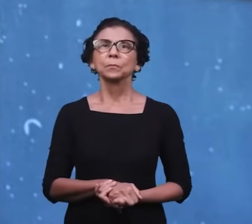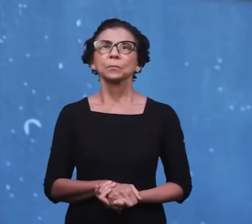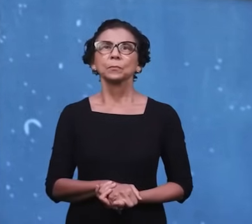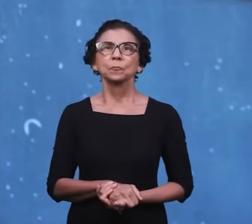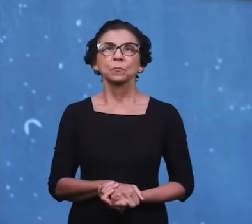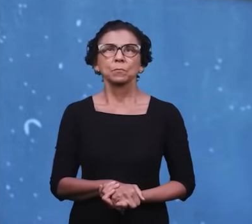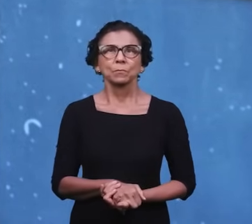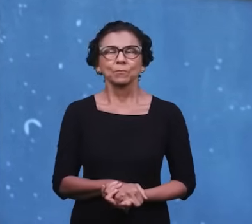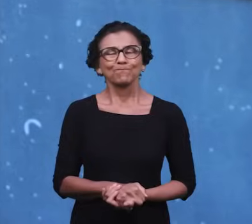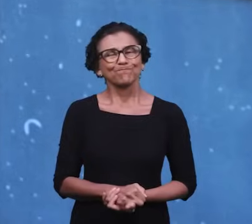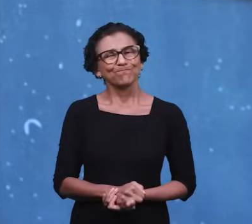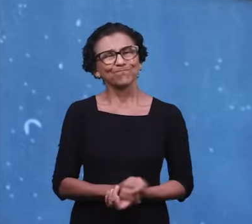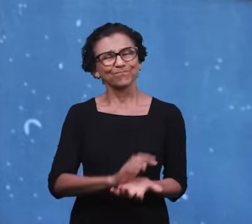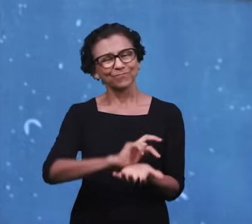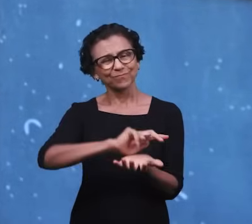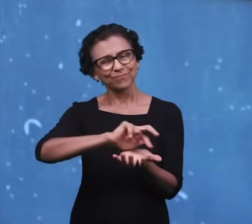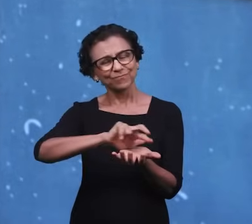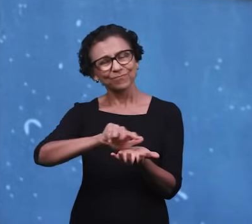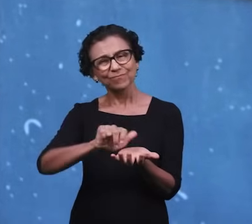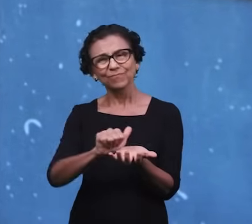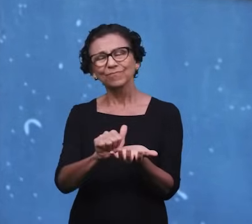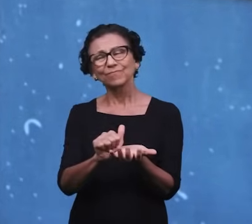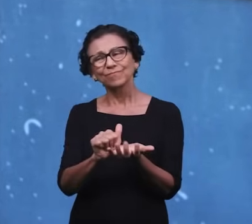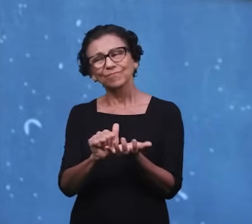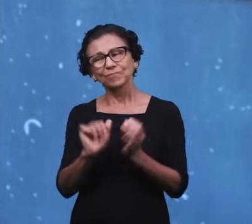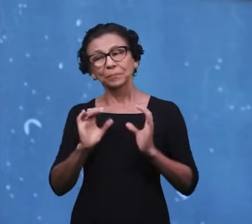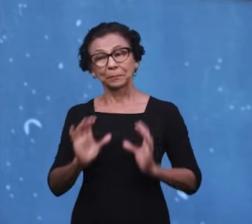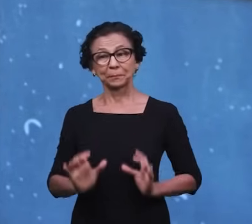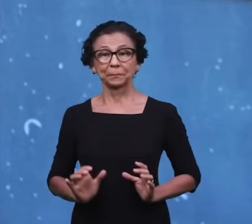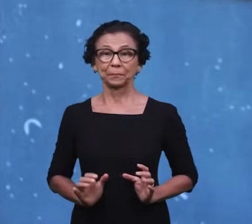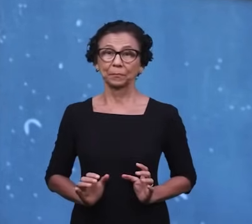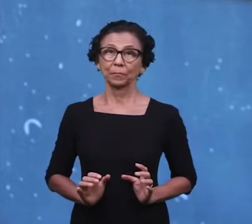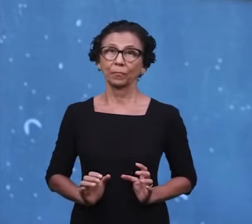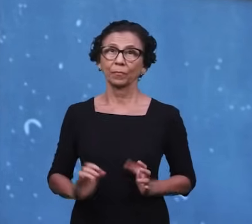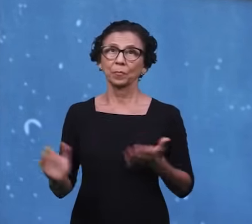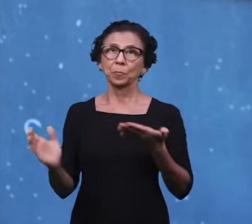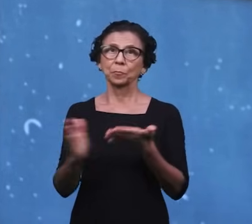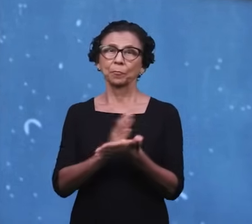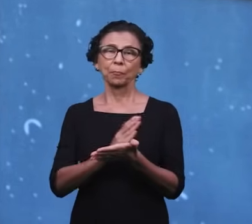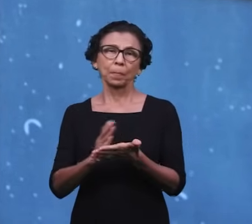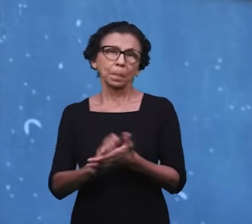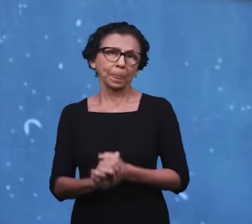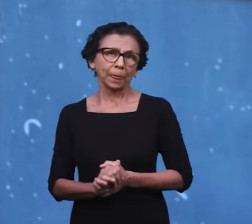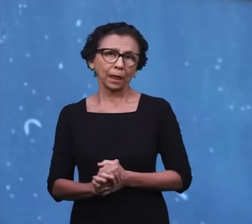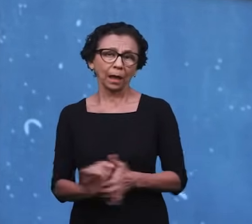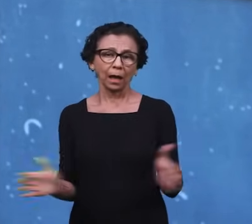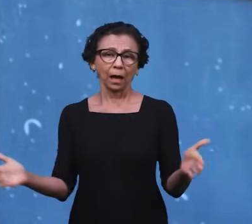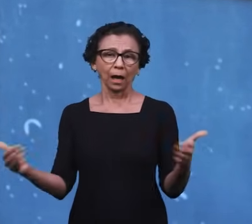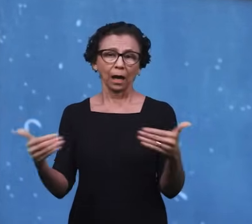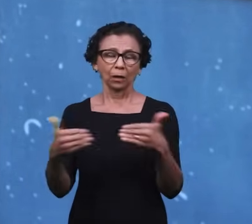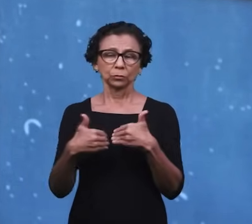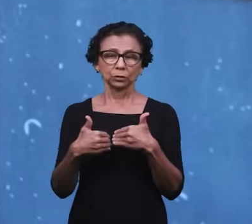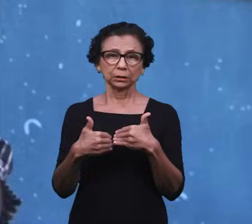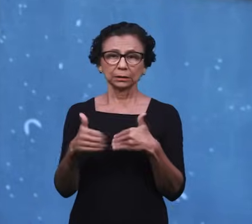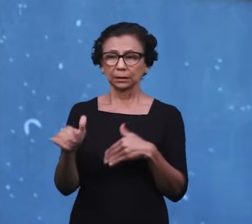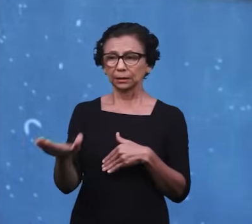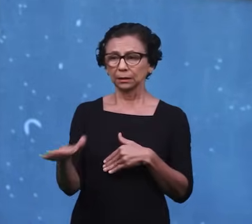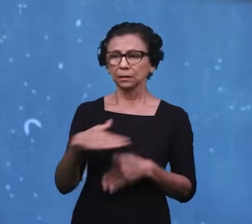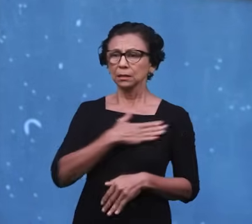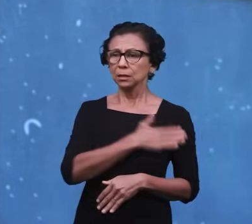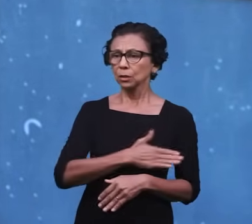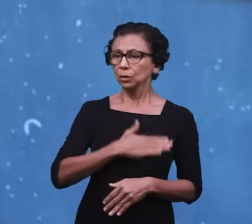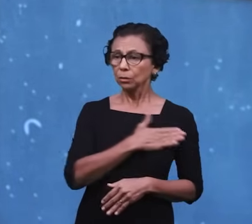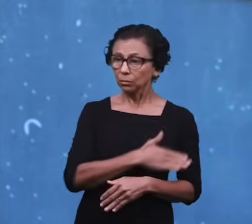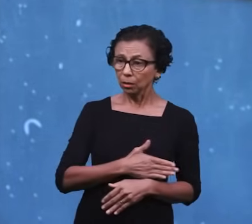espectro muito amplo. Entendi. Então, alguns autistas podem amar brincar com crianças, mas assim, não se